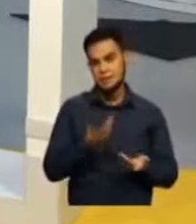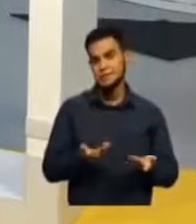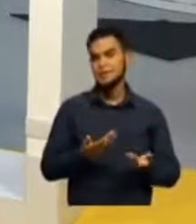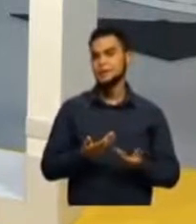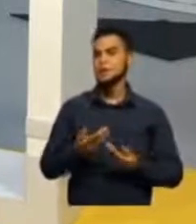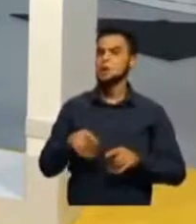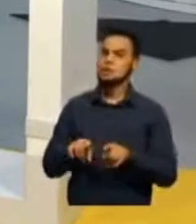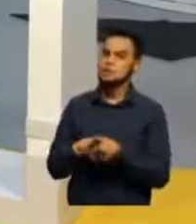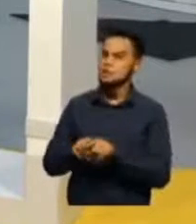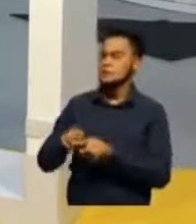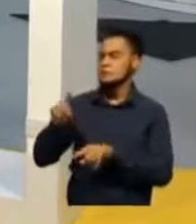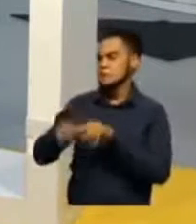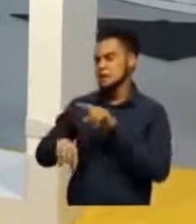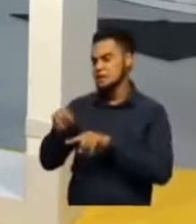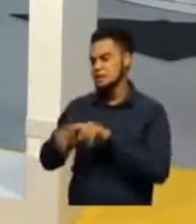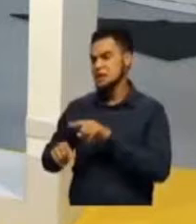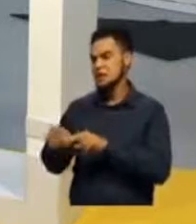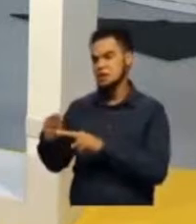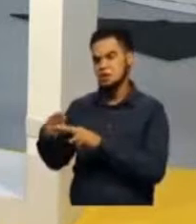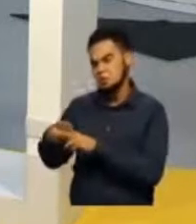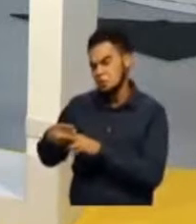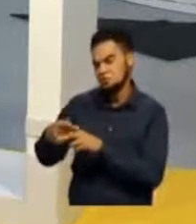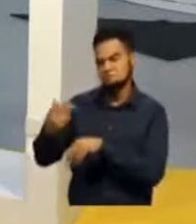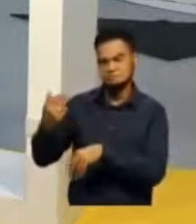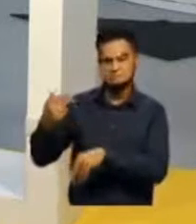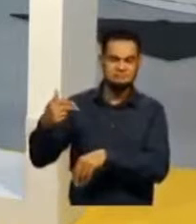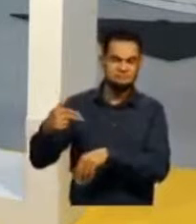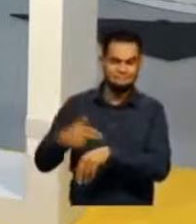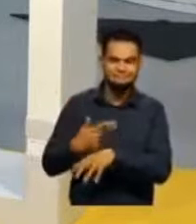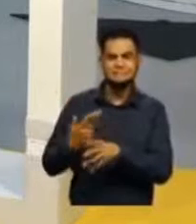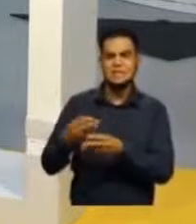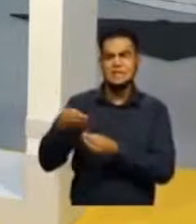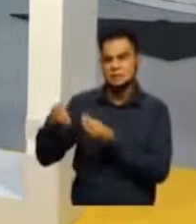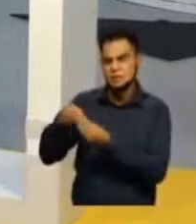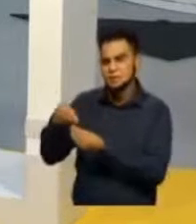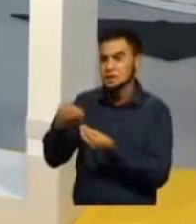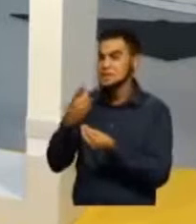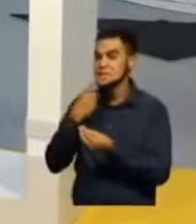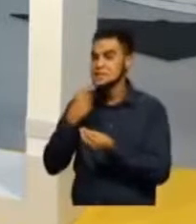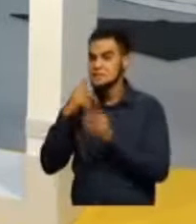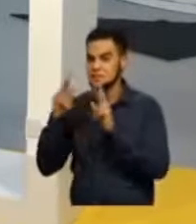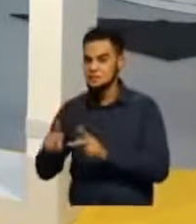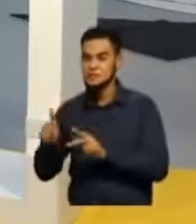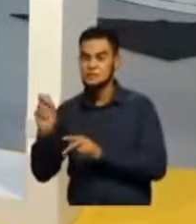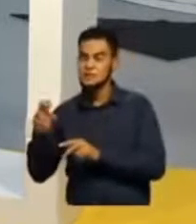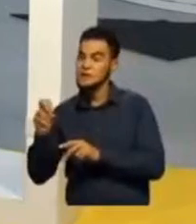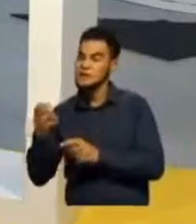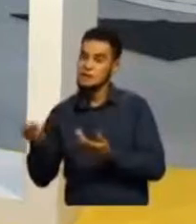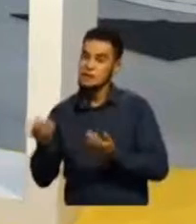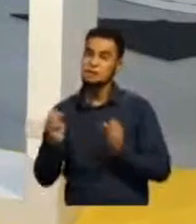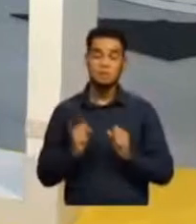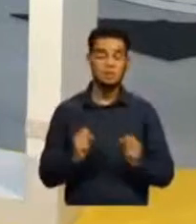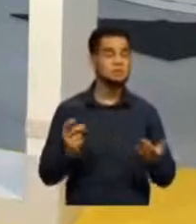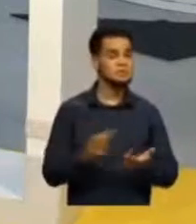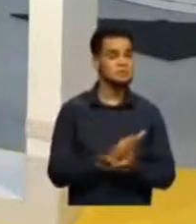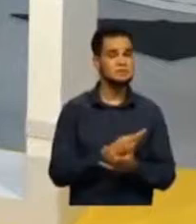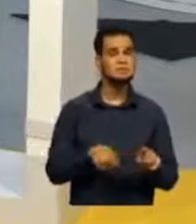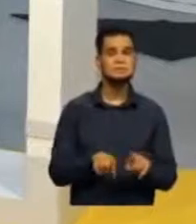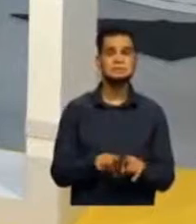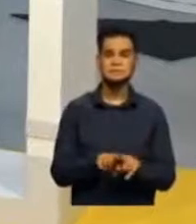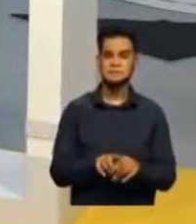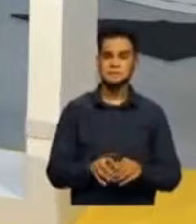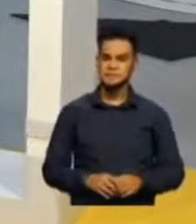de objetos pérfuro-cortantes contaminados também, com sangue da pessoa infectada. E em algum